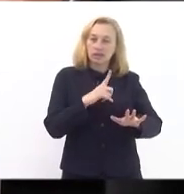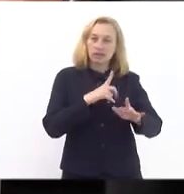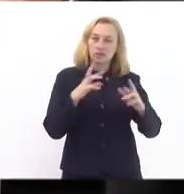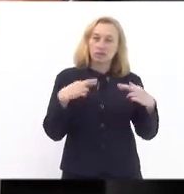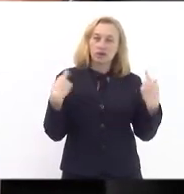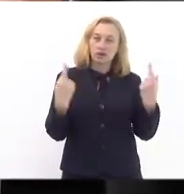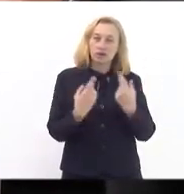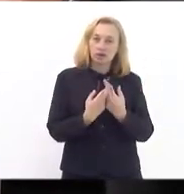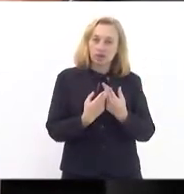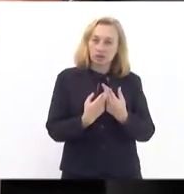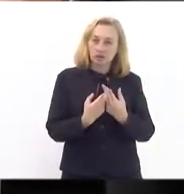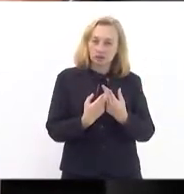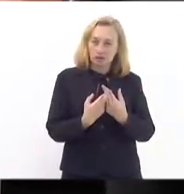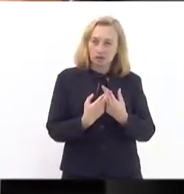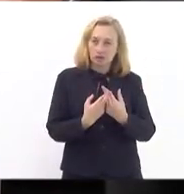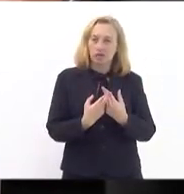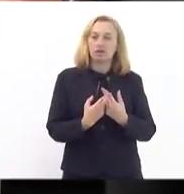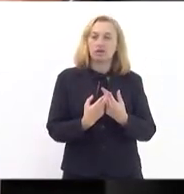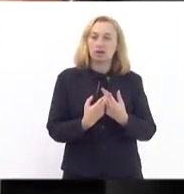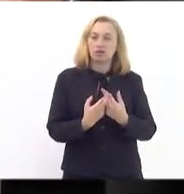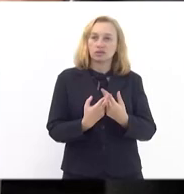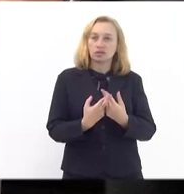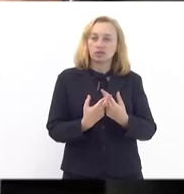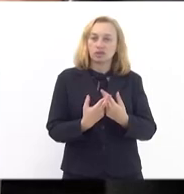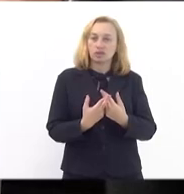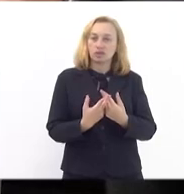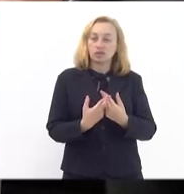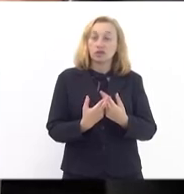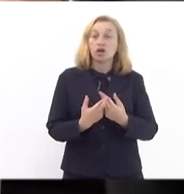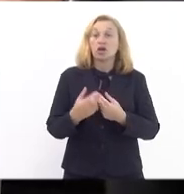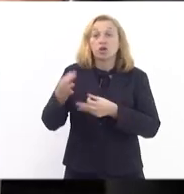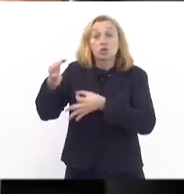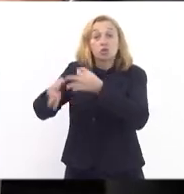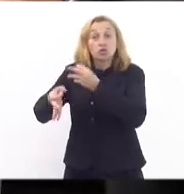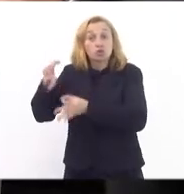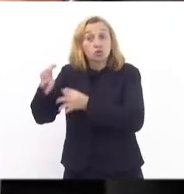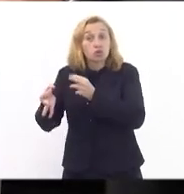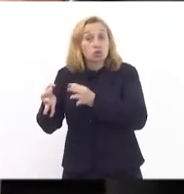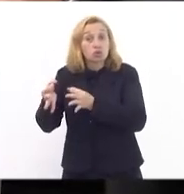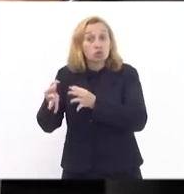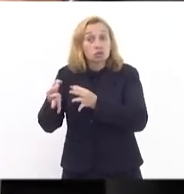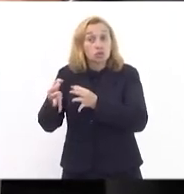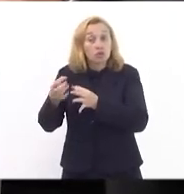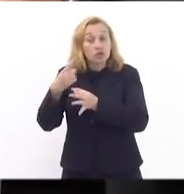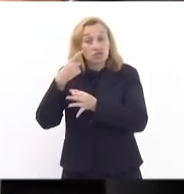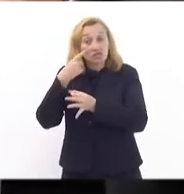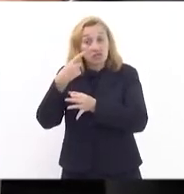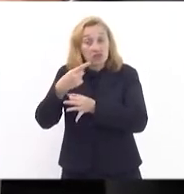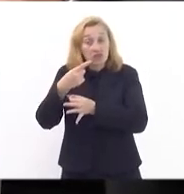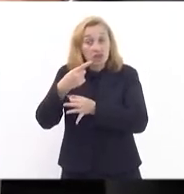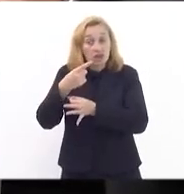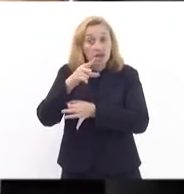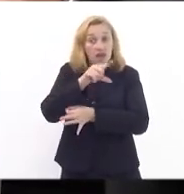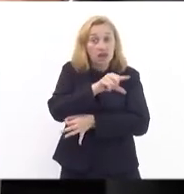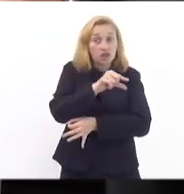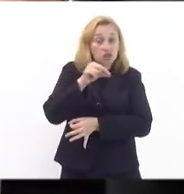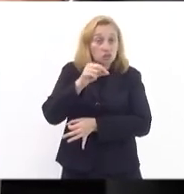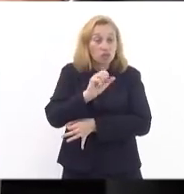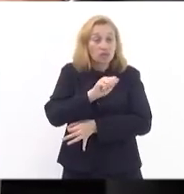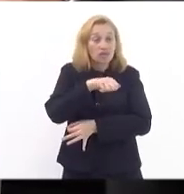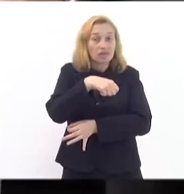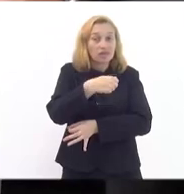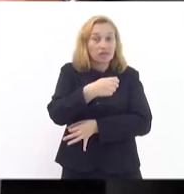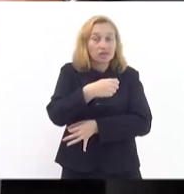de Custódia Na audiência de Custódia o juiz pode rever a decisão dada pelo